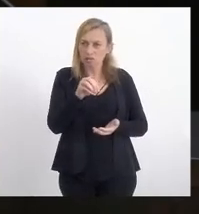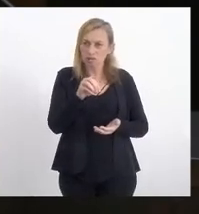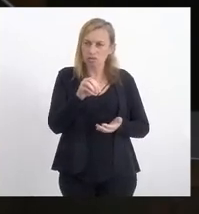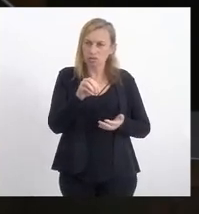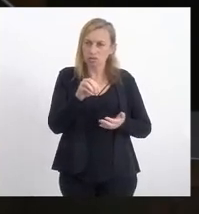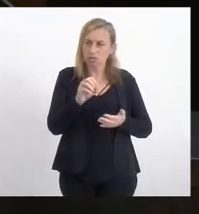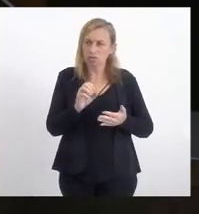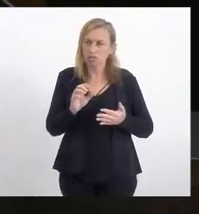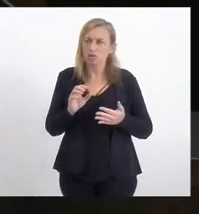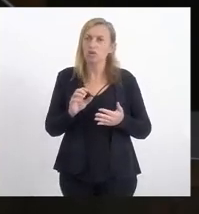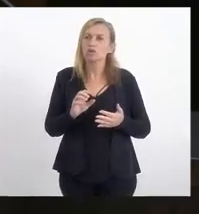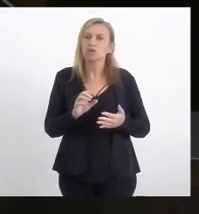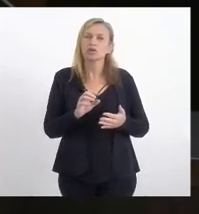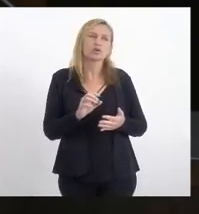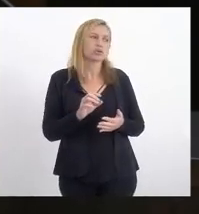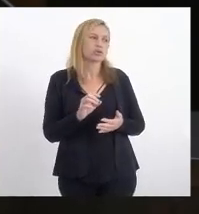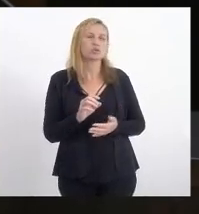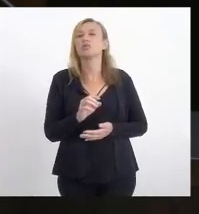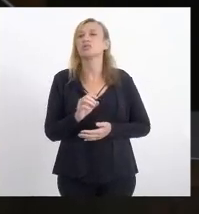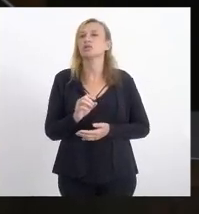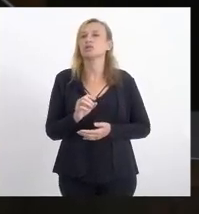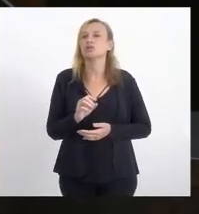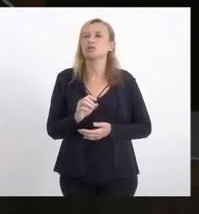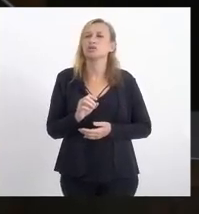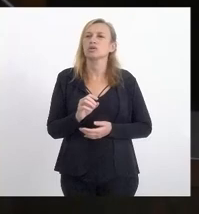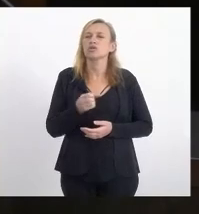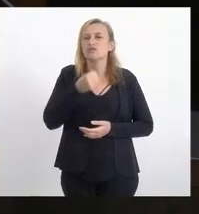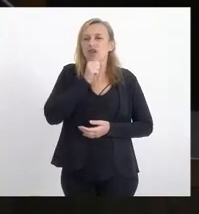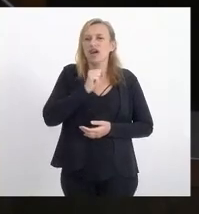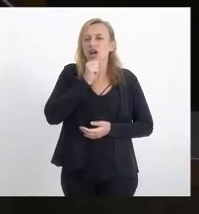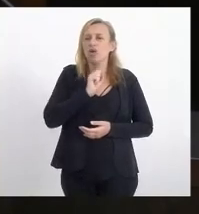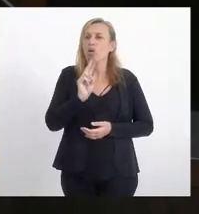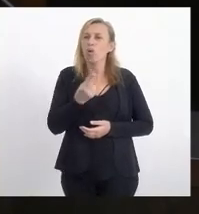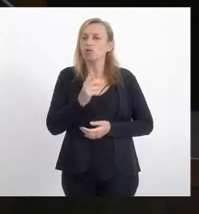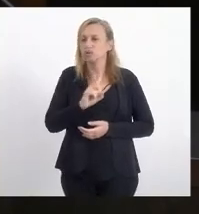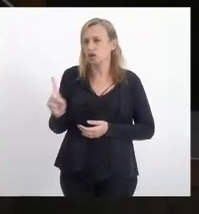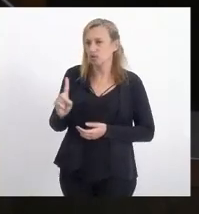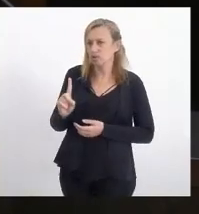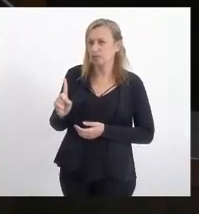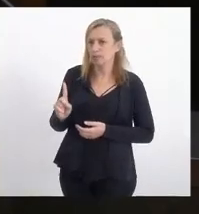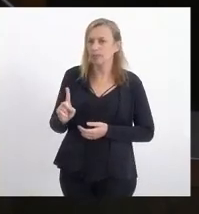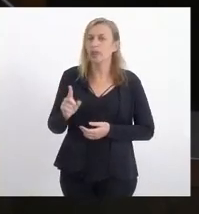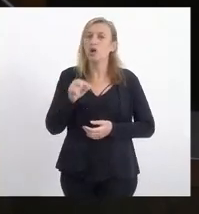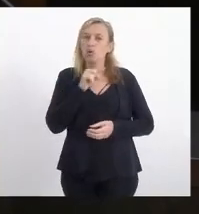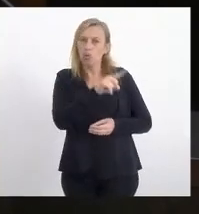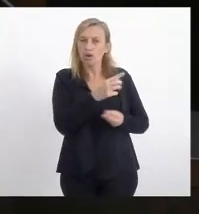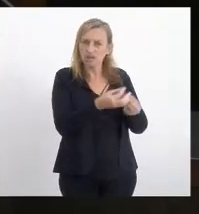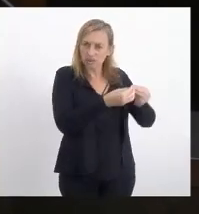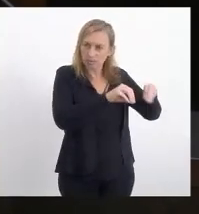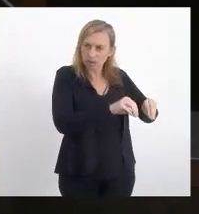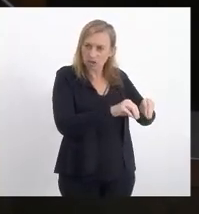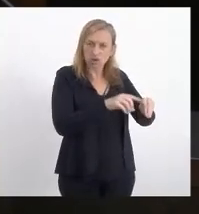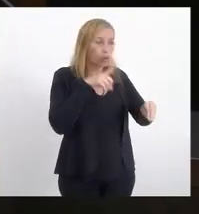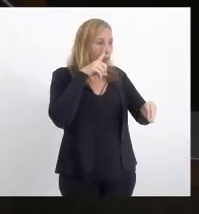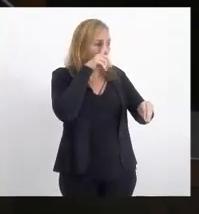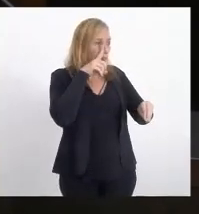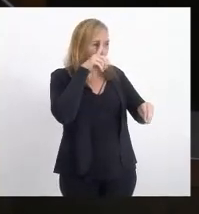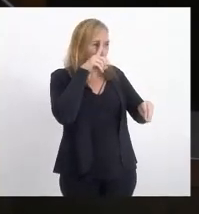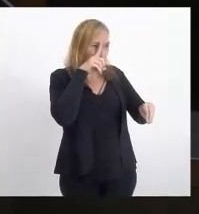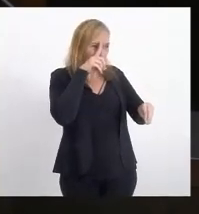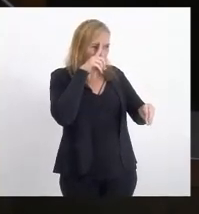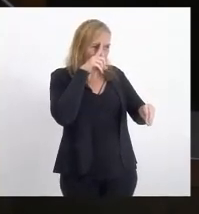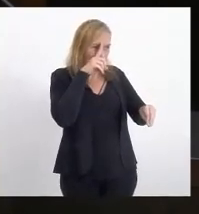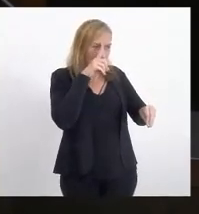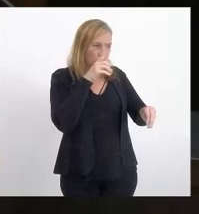respondo disciplinarmente então de duas uma Ou ele se prejudica com o risco de Exposição